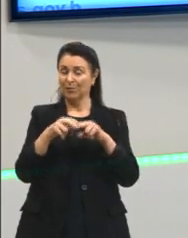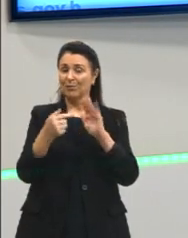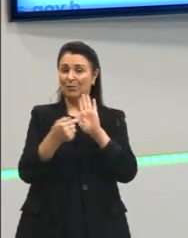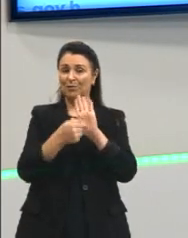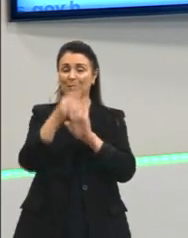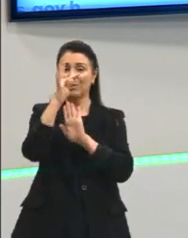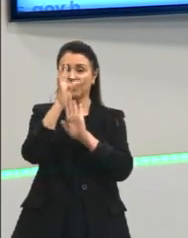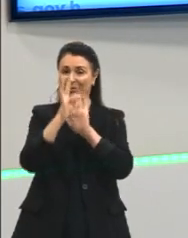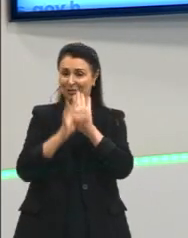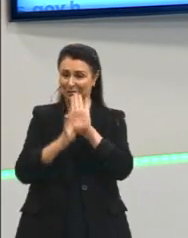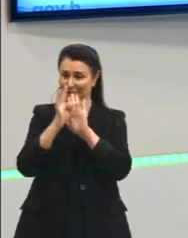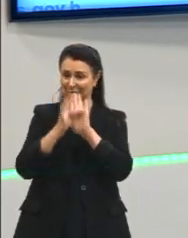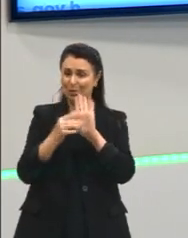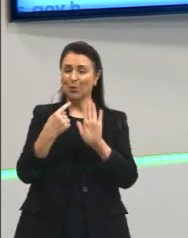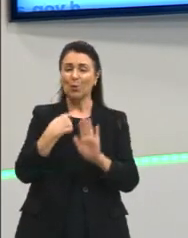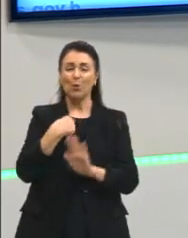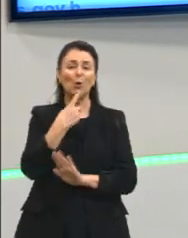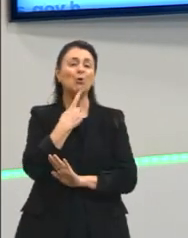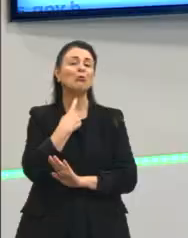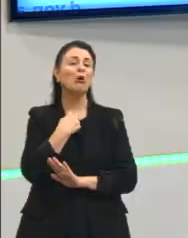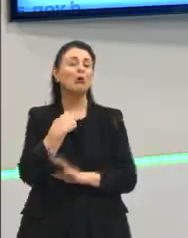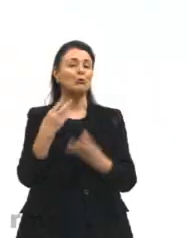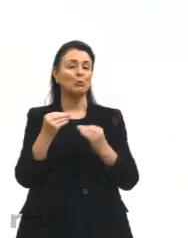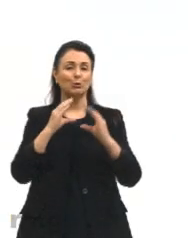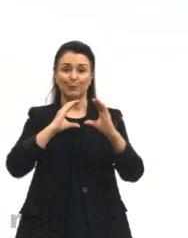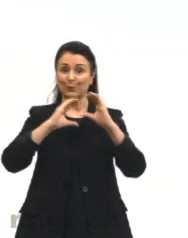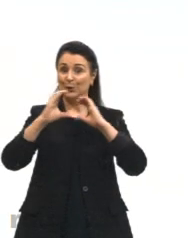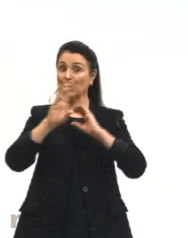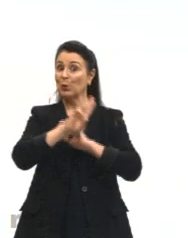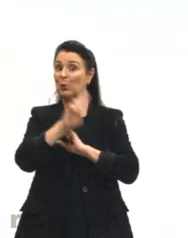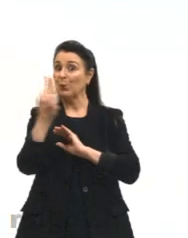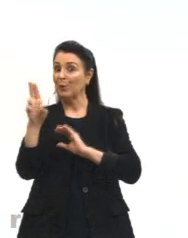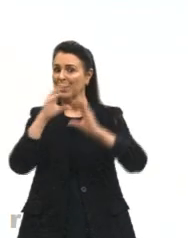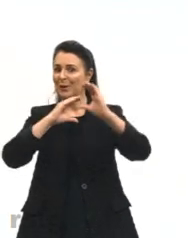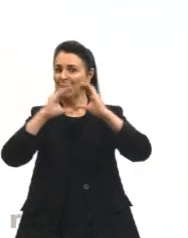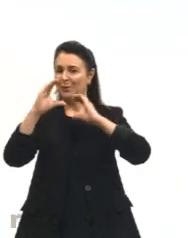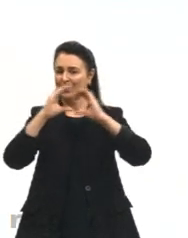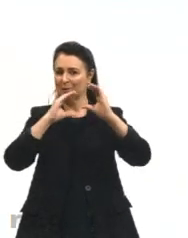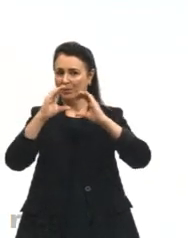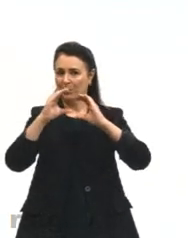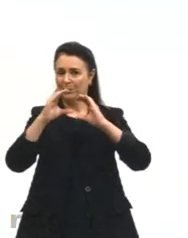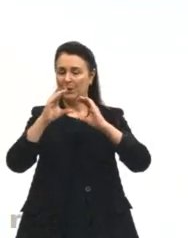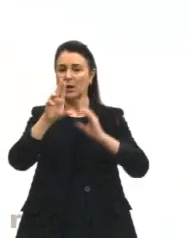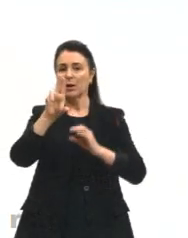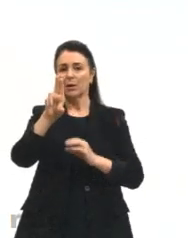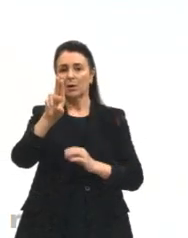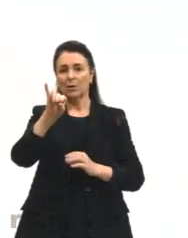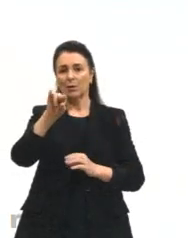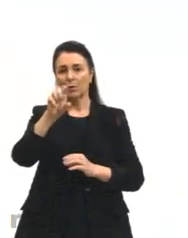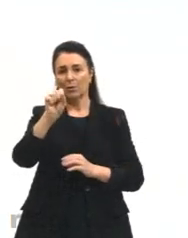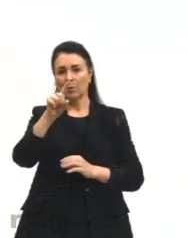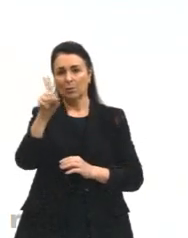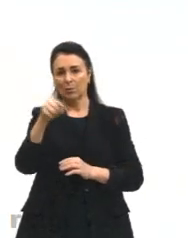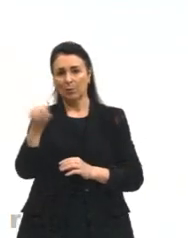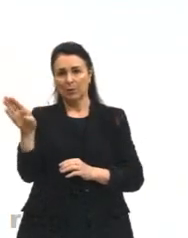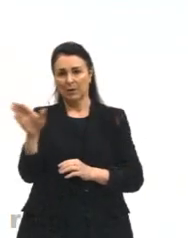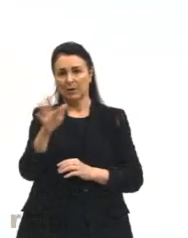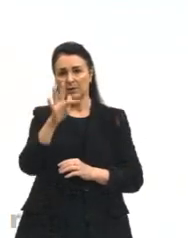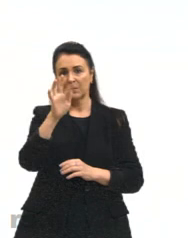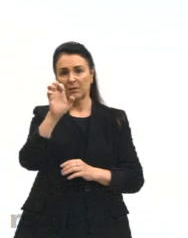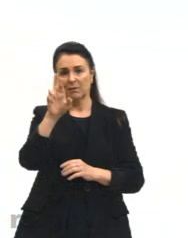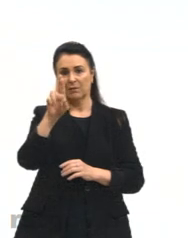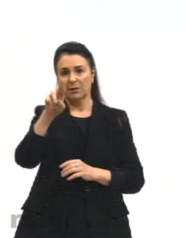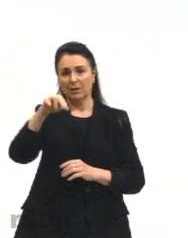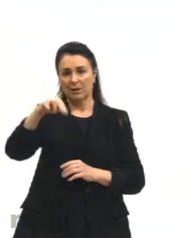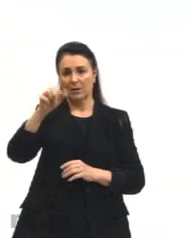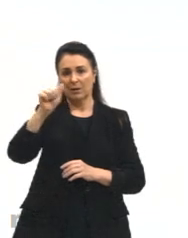que eu sou apaixonada que se chama comunicação do Luis Fernando Verissimo tá não ficar meio estranho e